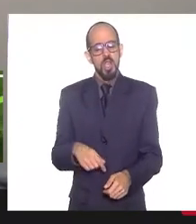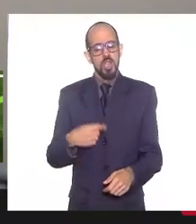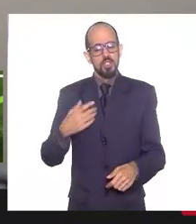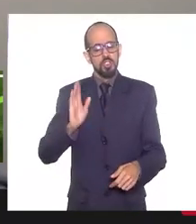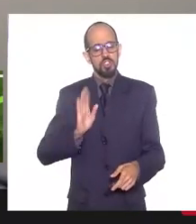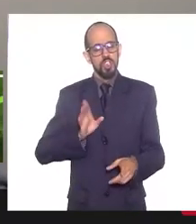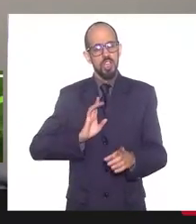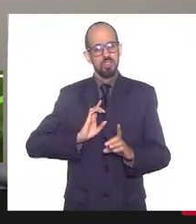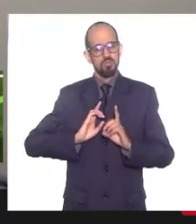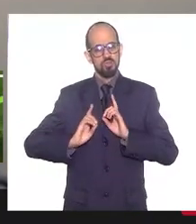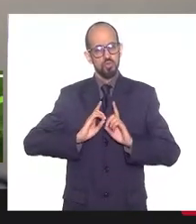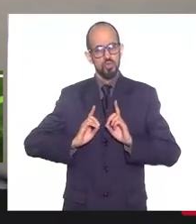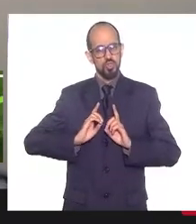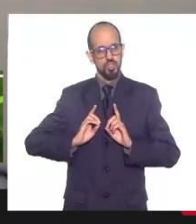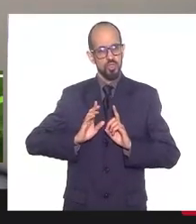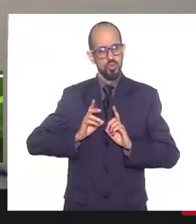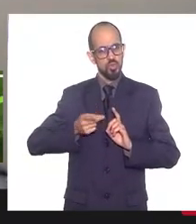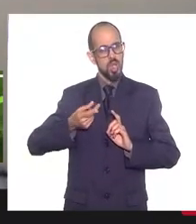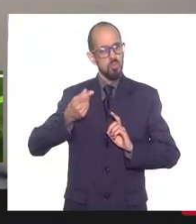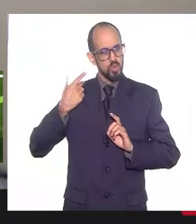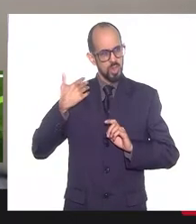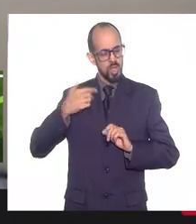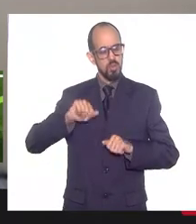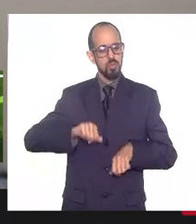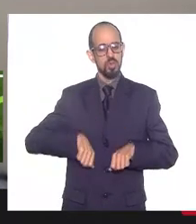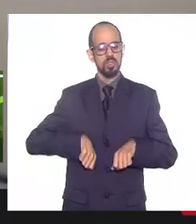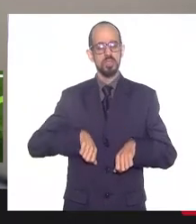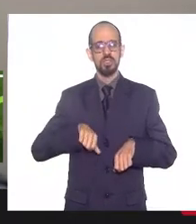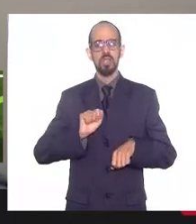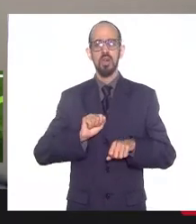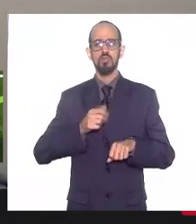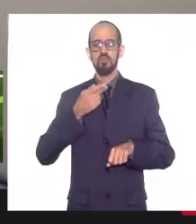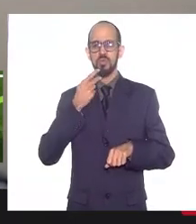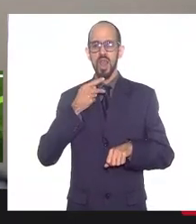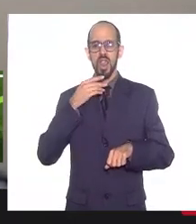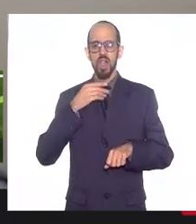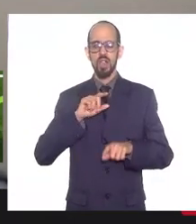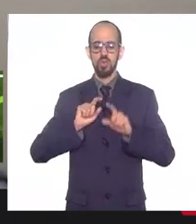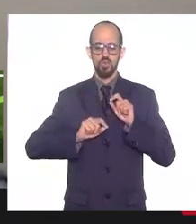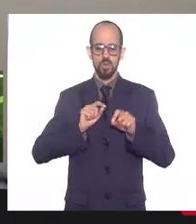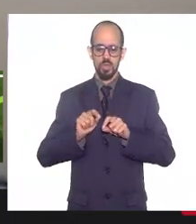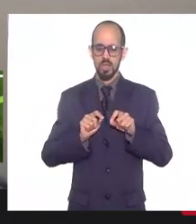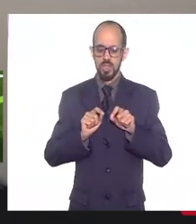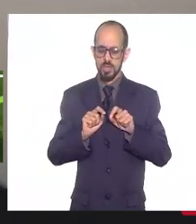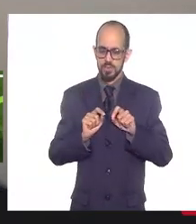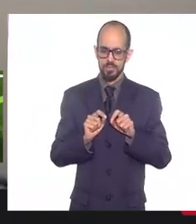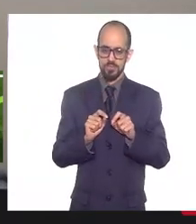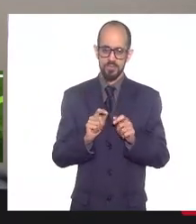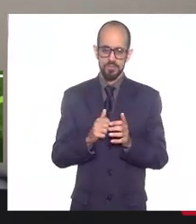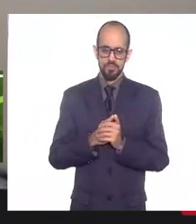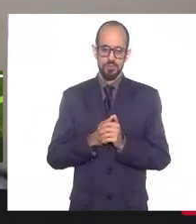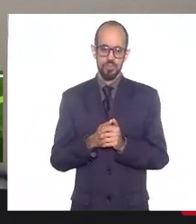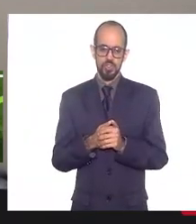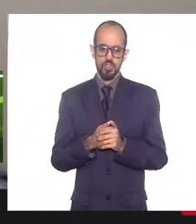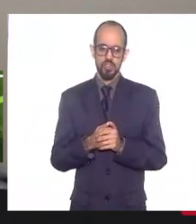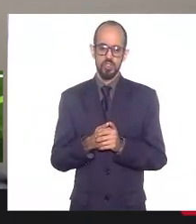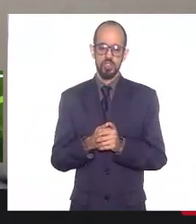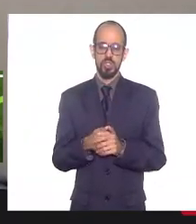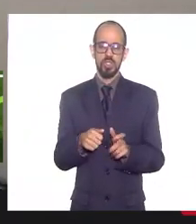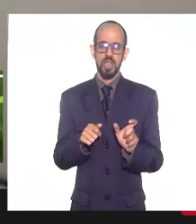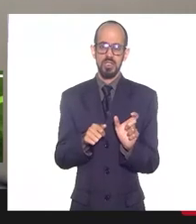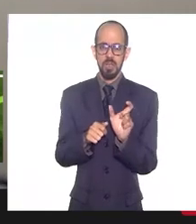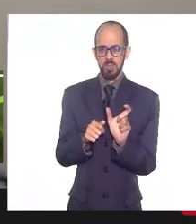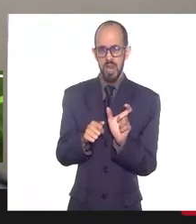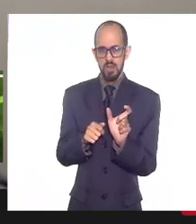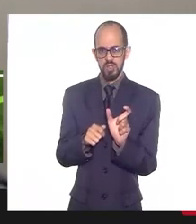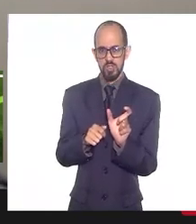tempo este eufemismo que é a categoria intolerância religiosa, porque